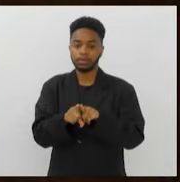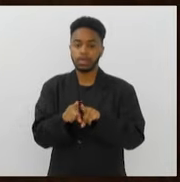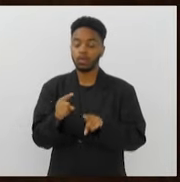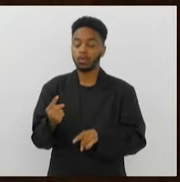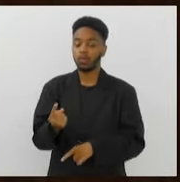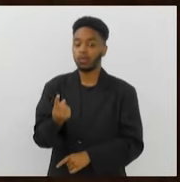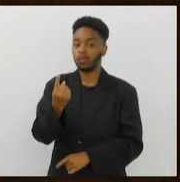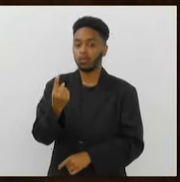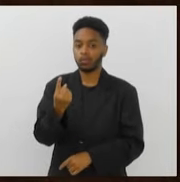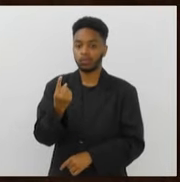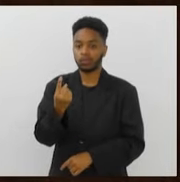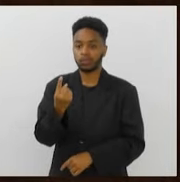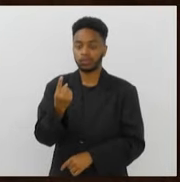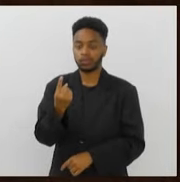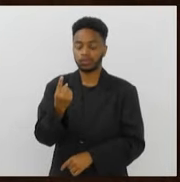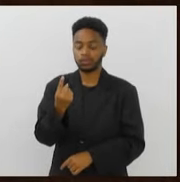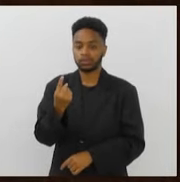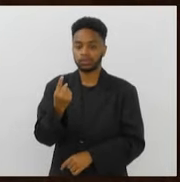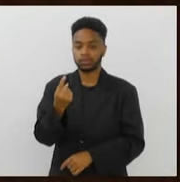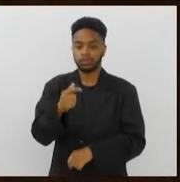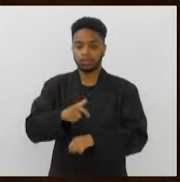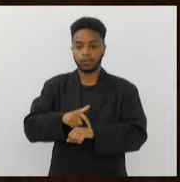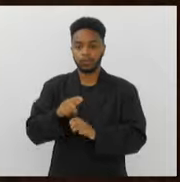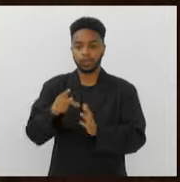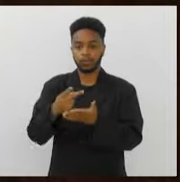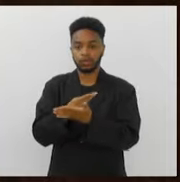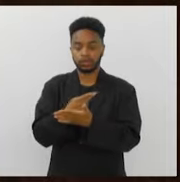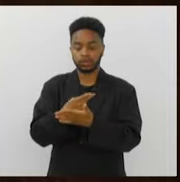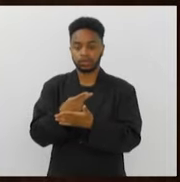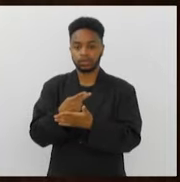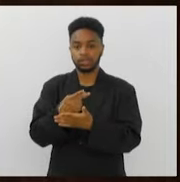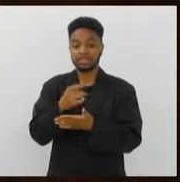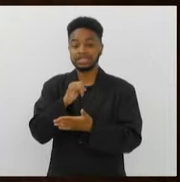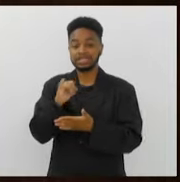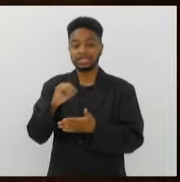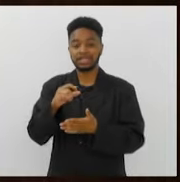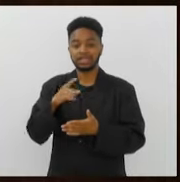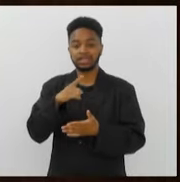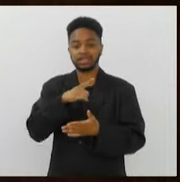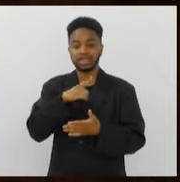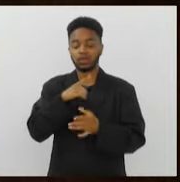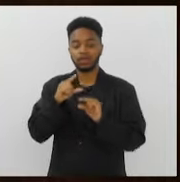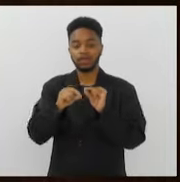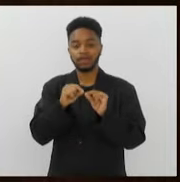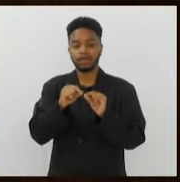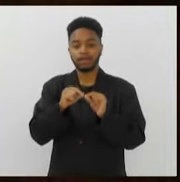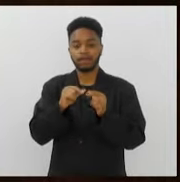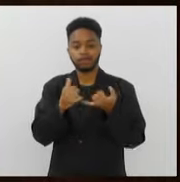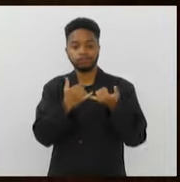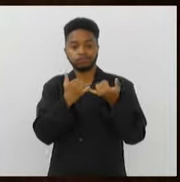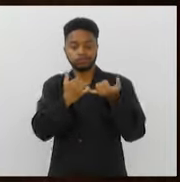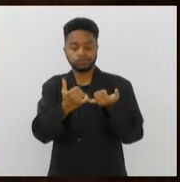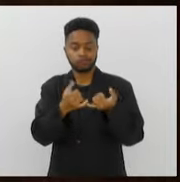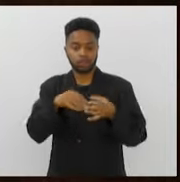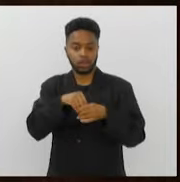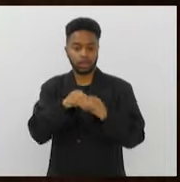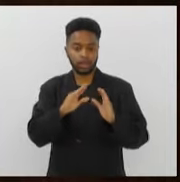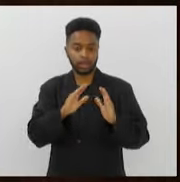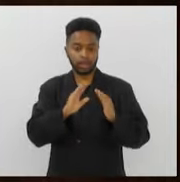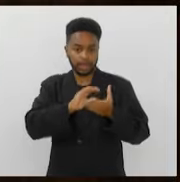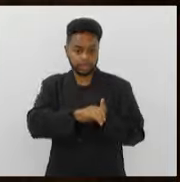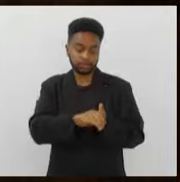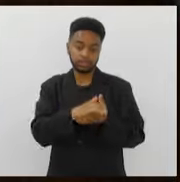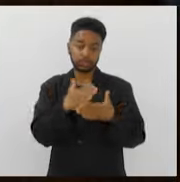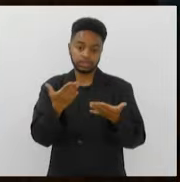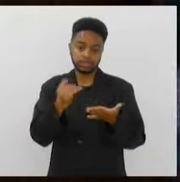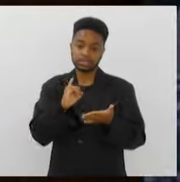caso considerado na Bíblia é quando havia infidelidade conjugal. A infidelidade conjugal dava a